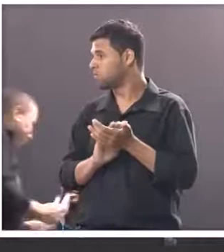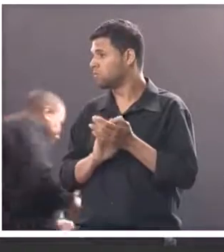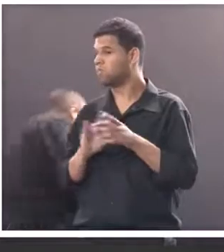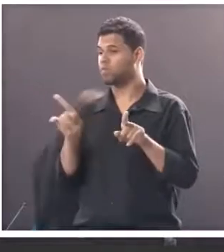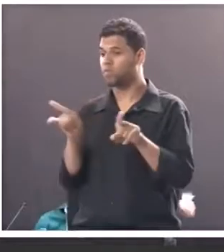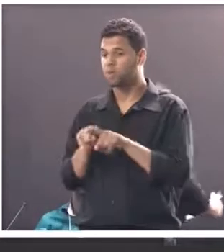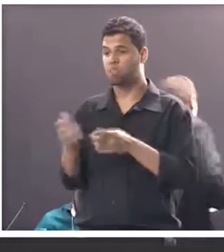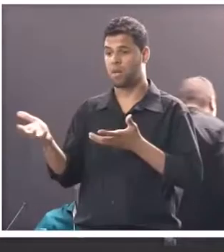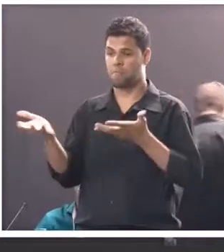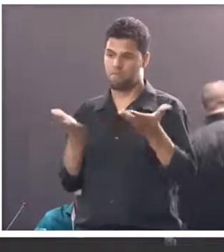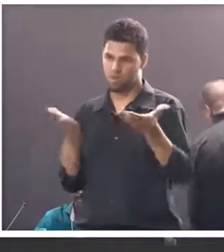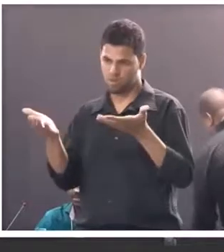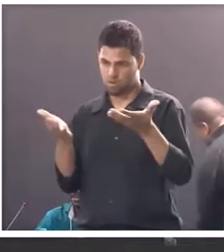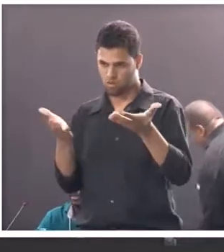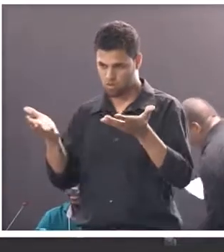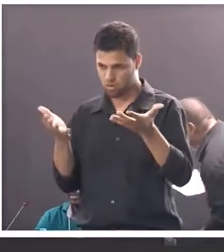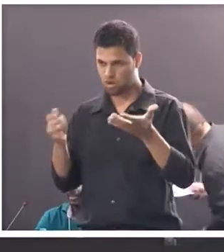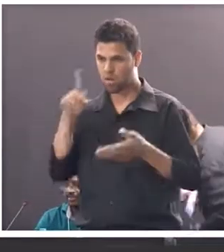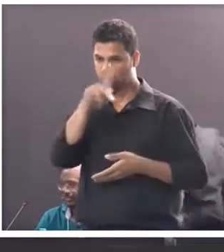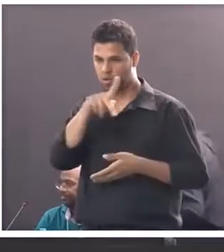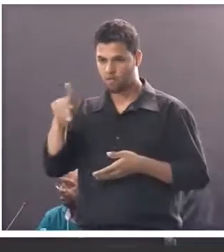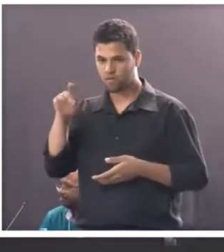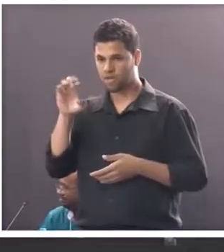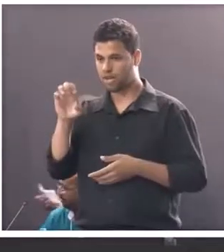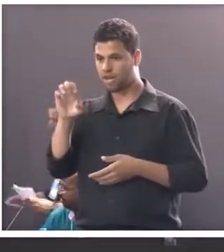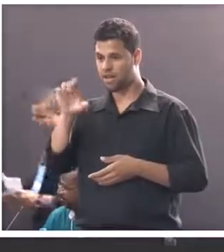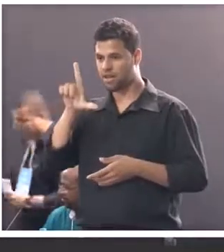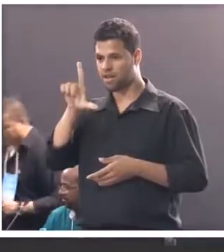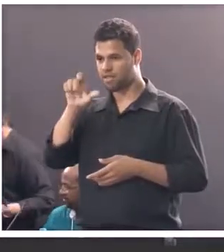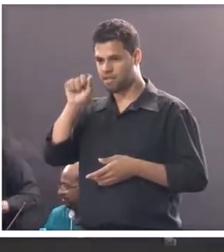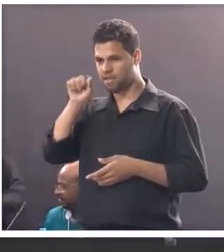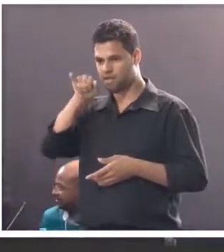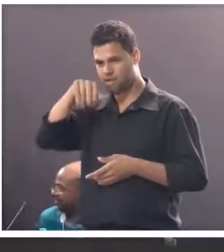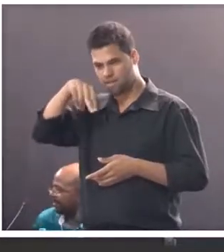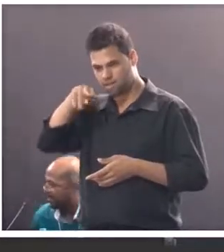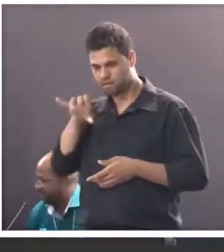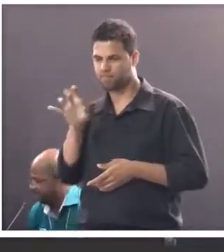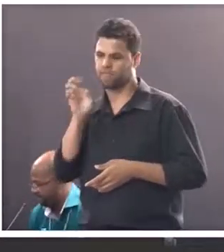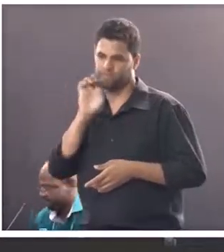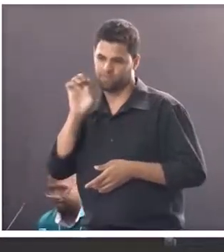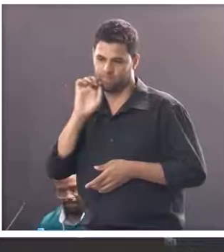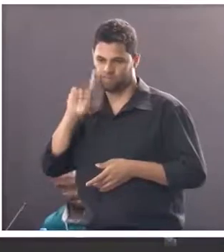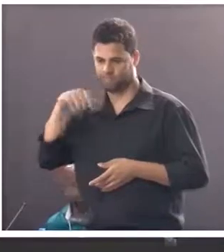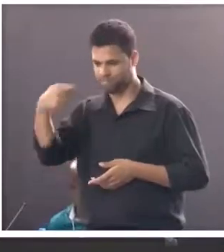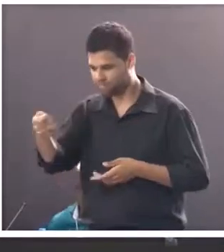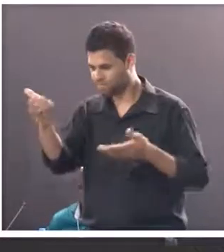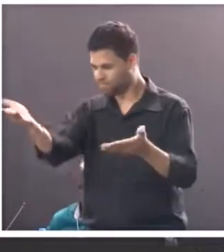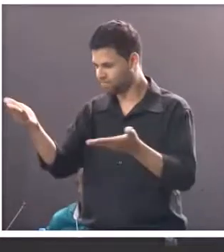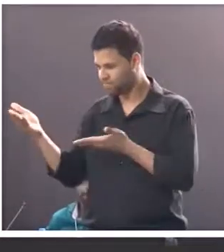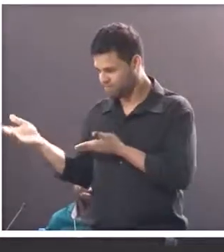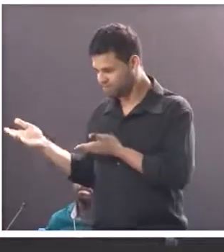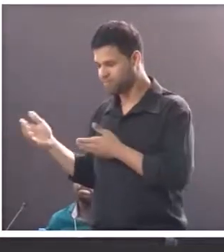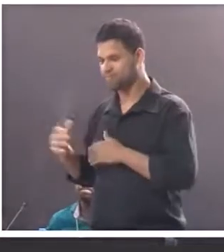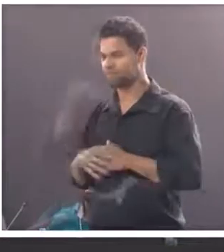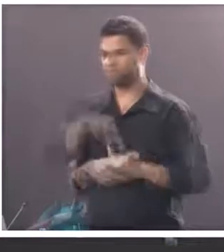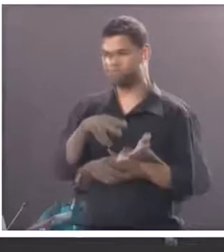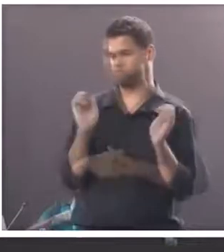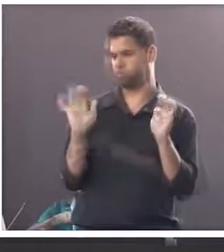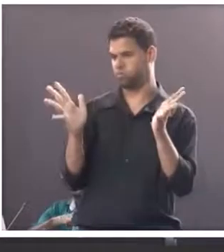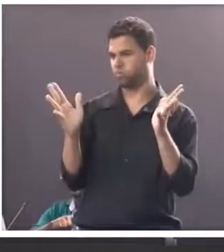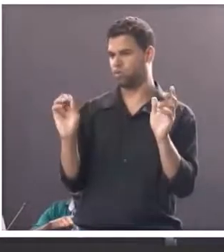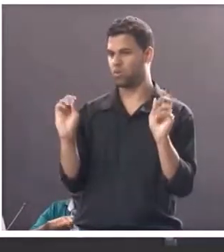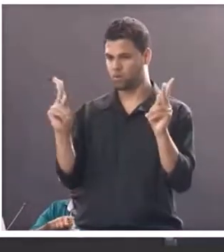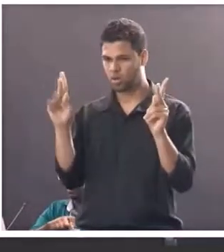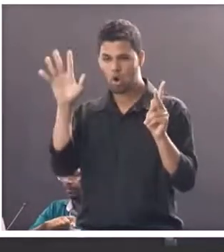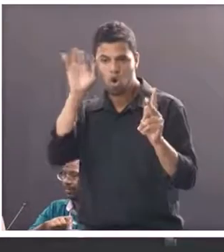E a mediadora, professora Elaine Maria de Lima Bulhões, aqui do Instituto Nacional de Educação de Surdos.